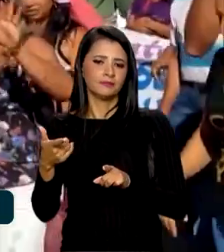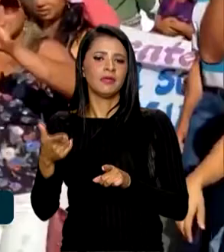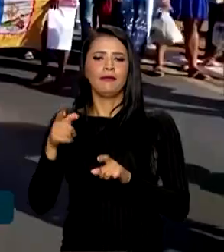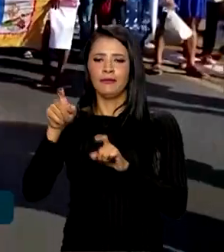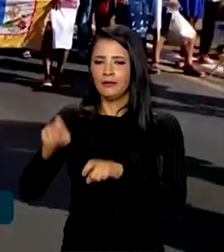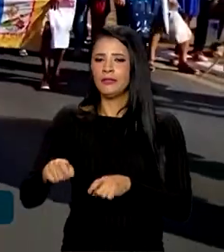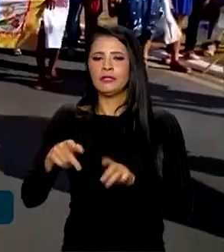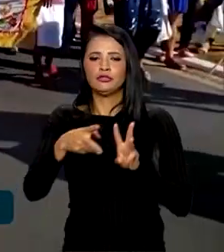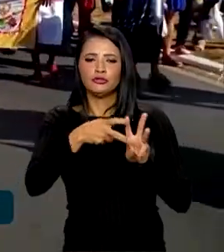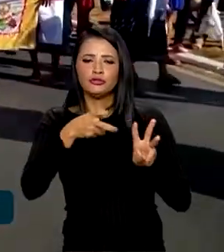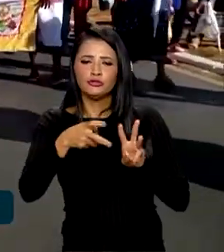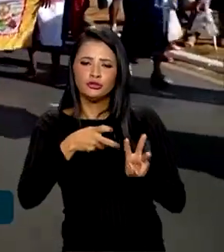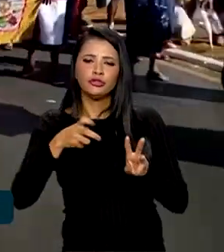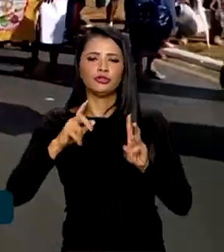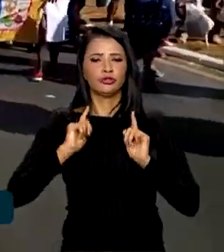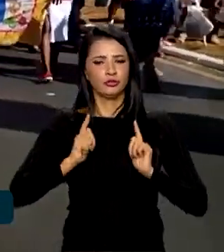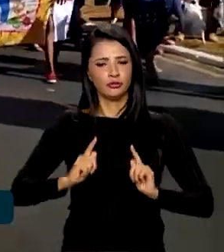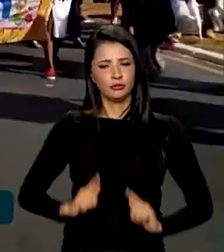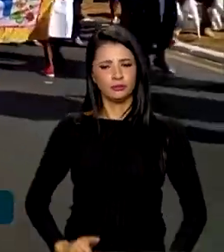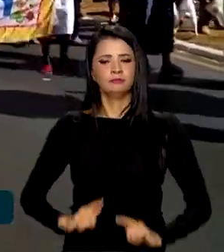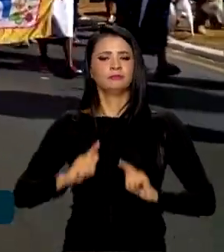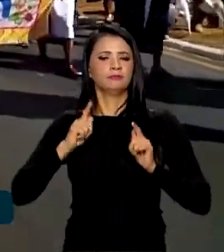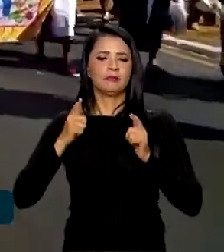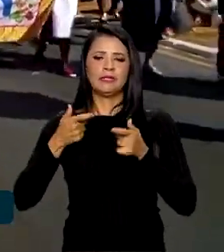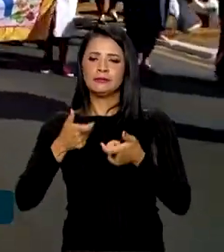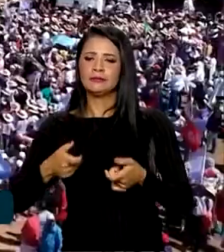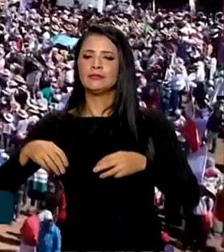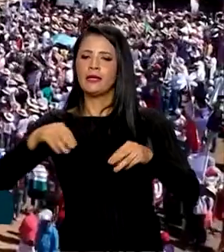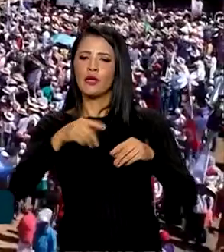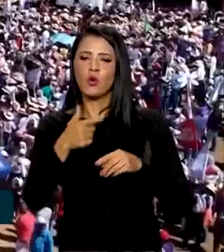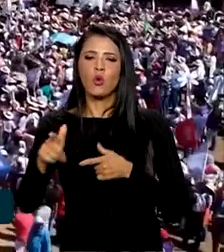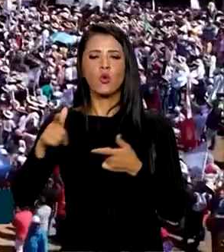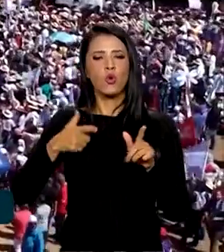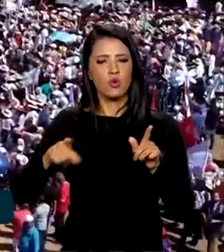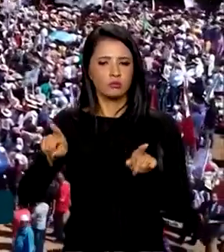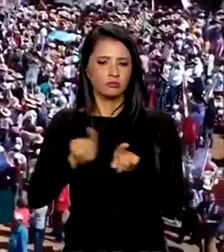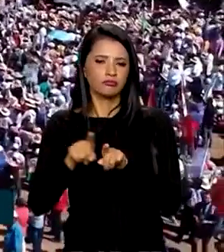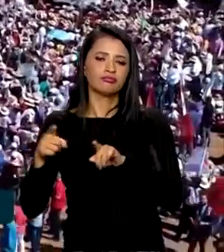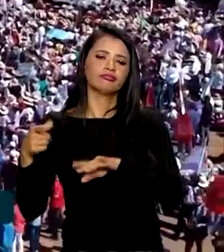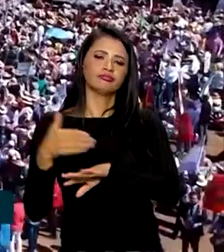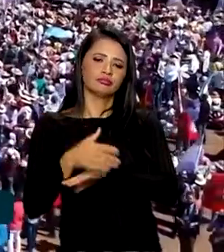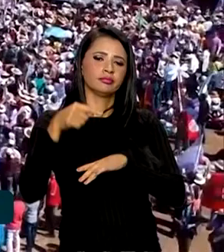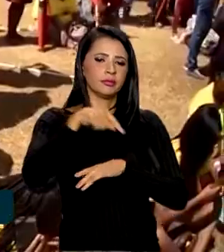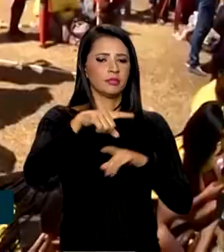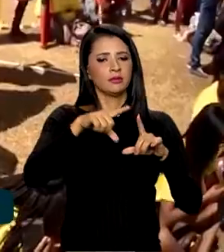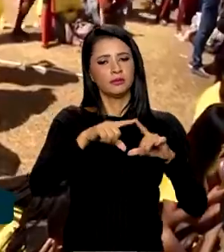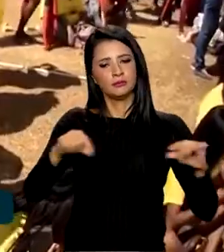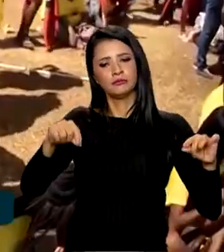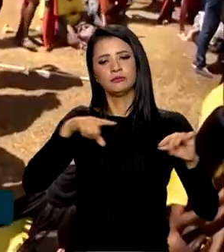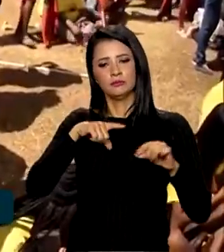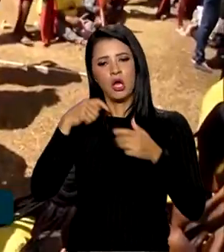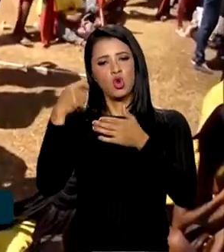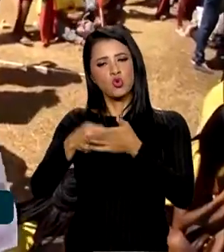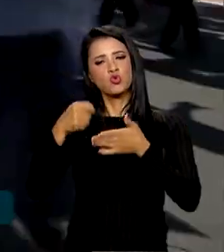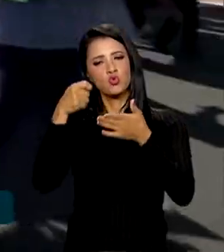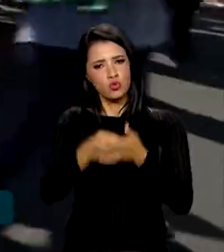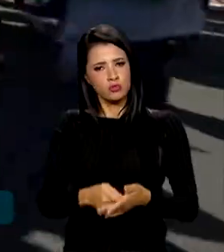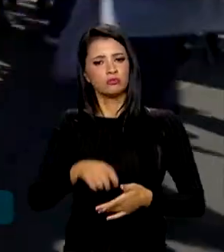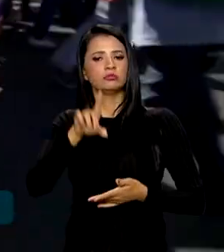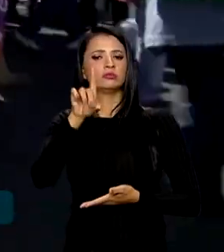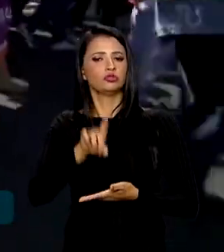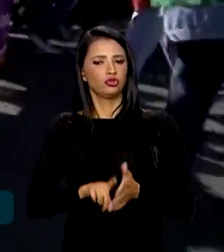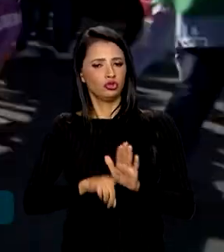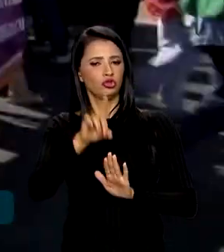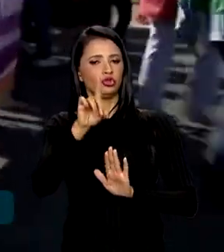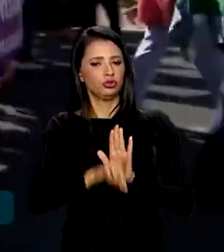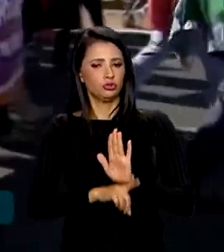camponesas, indígenas, quilombolas, assentadas sem terra, entre outras, se reúnem aqui na capital em uma luta por plenos direitos.